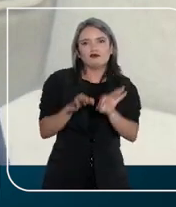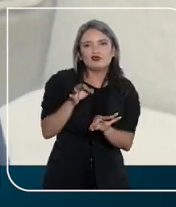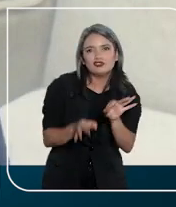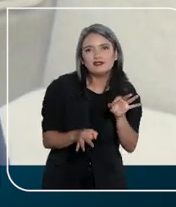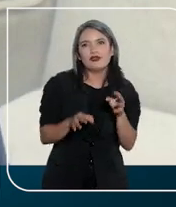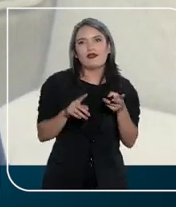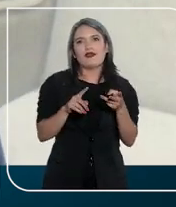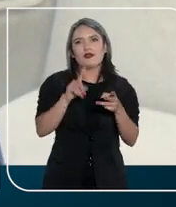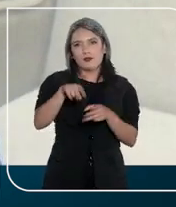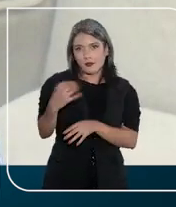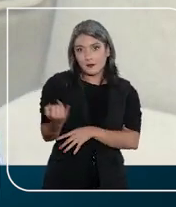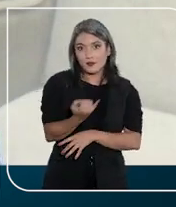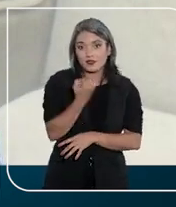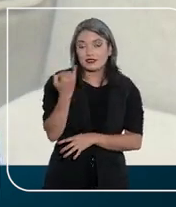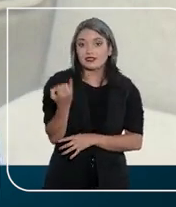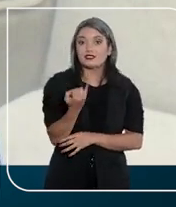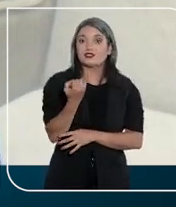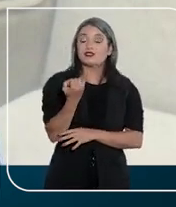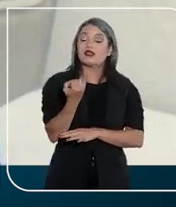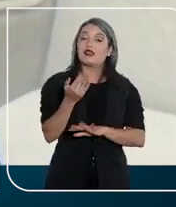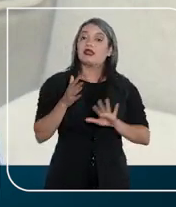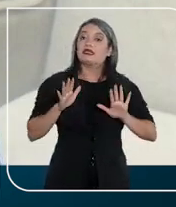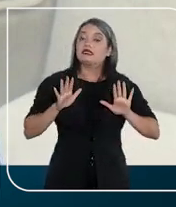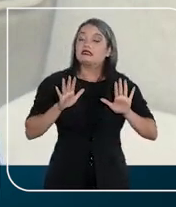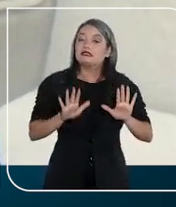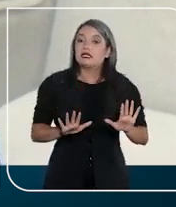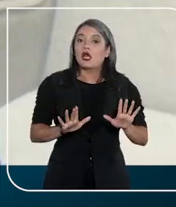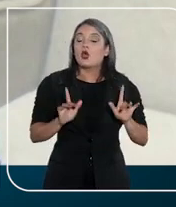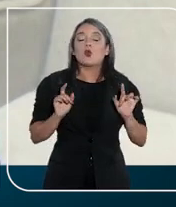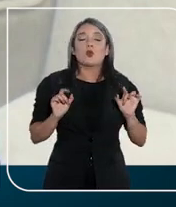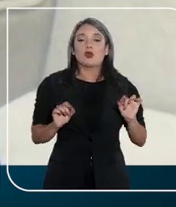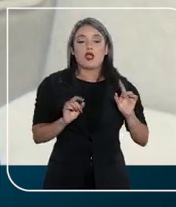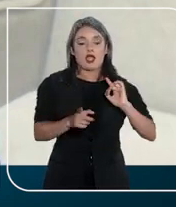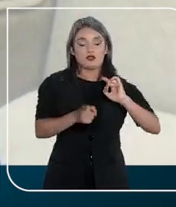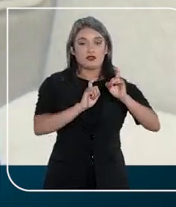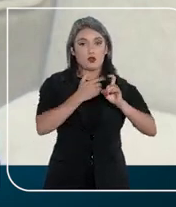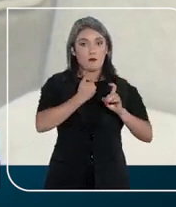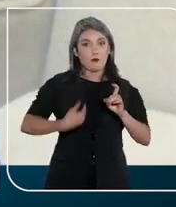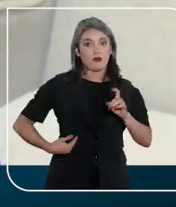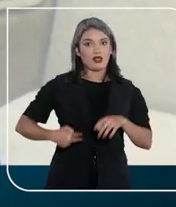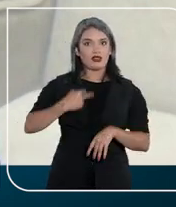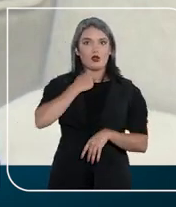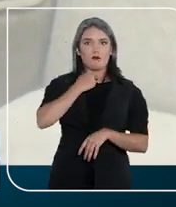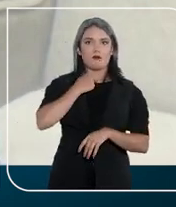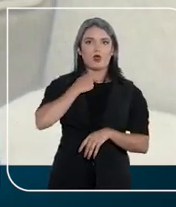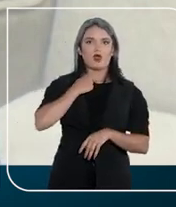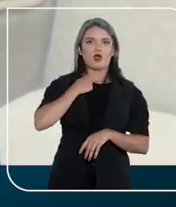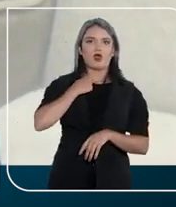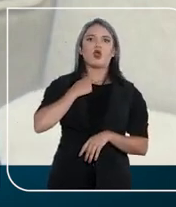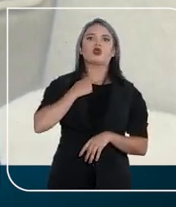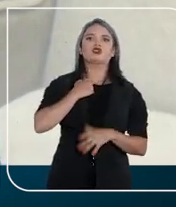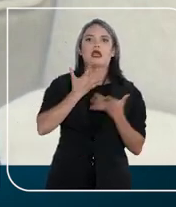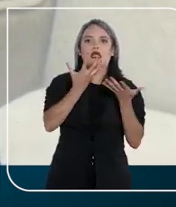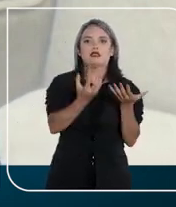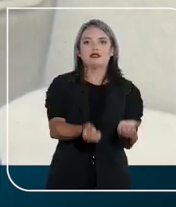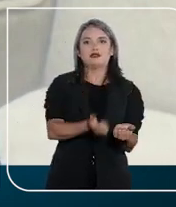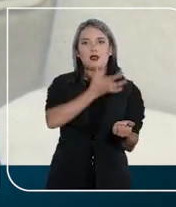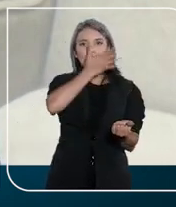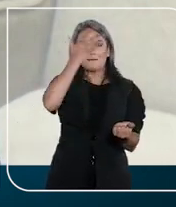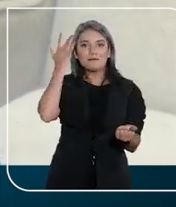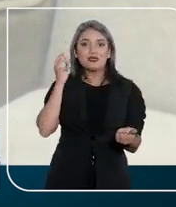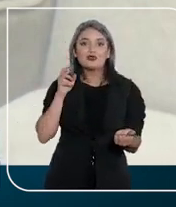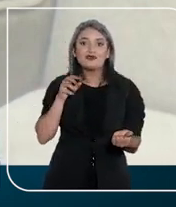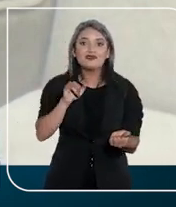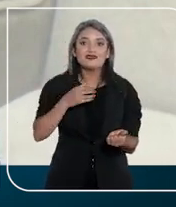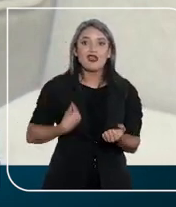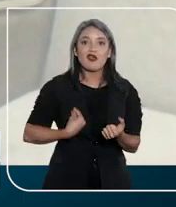relevância, se entende que não convém que a administração pública selecione pessoas que não têm idoneidade moral